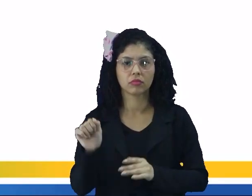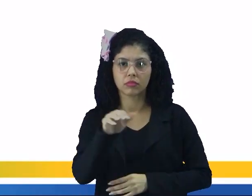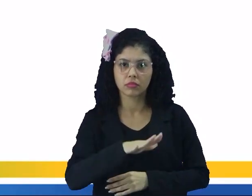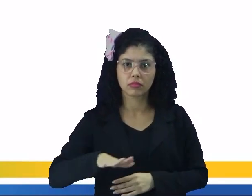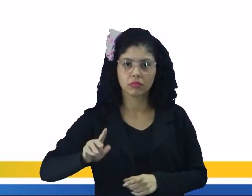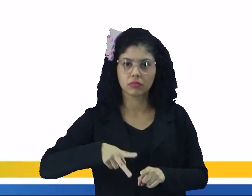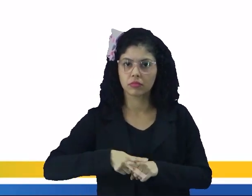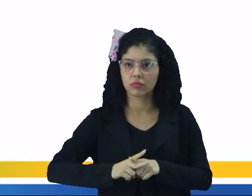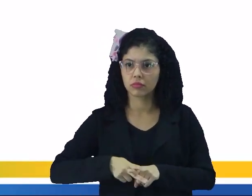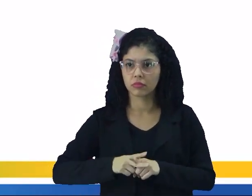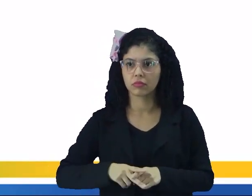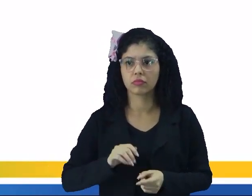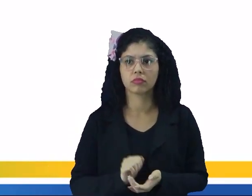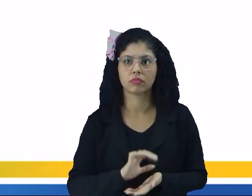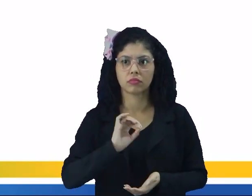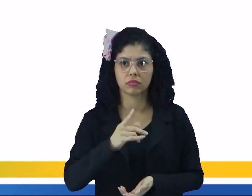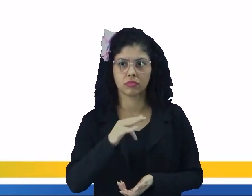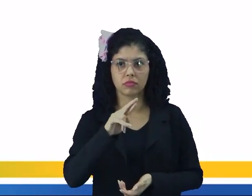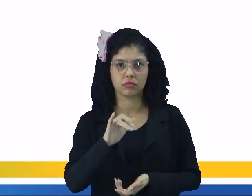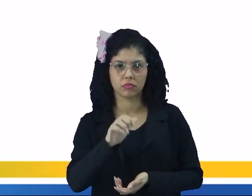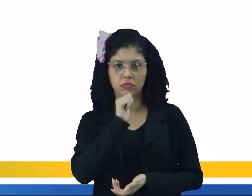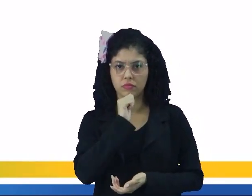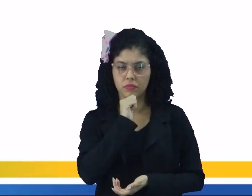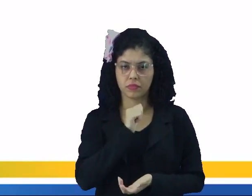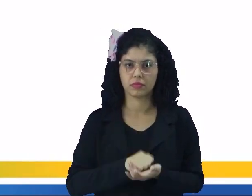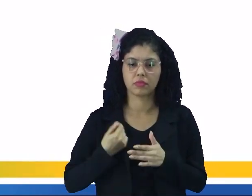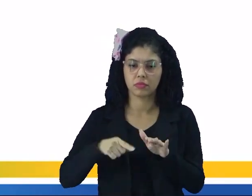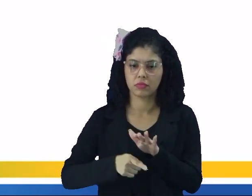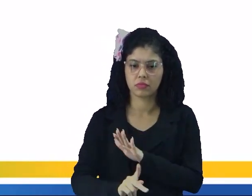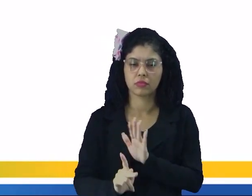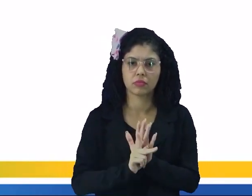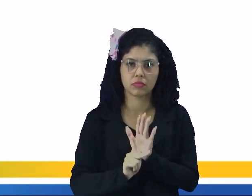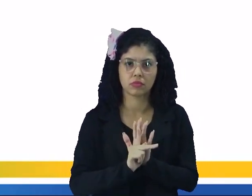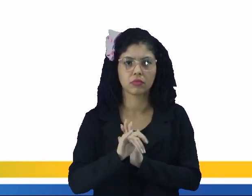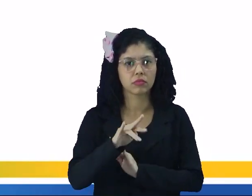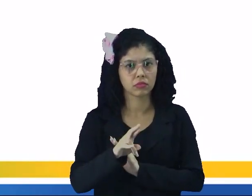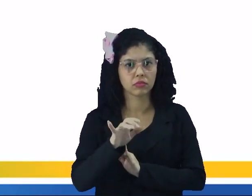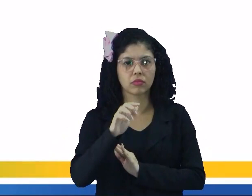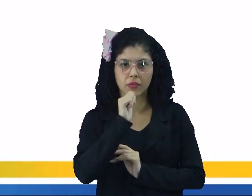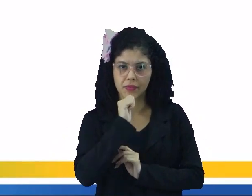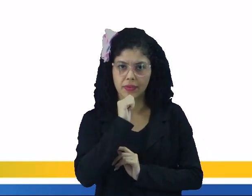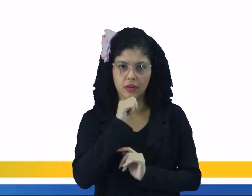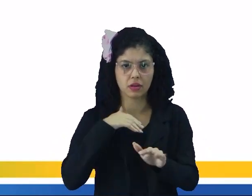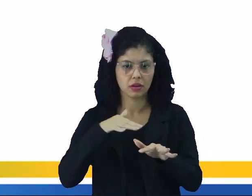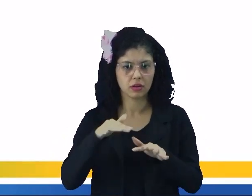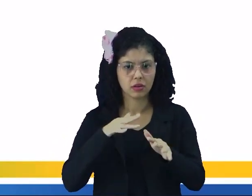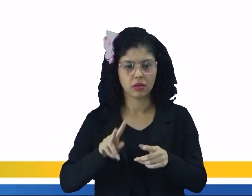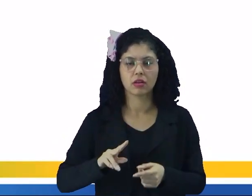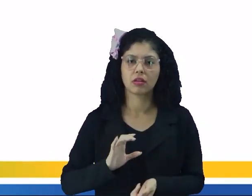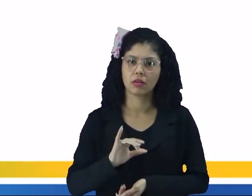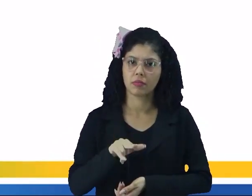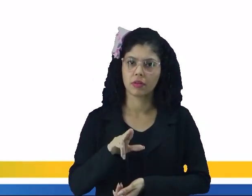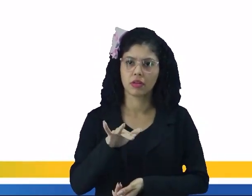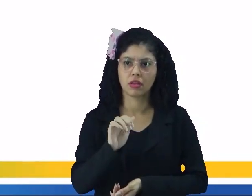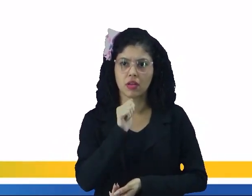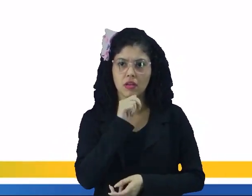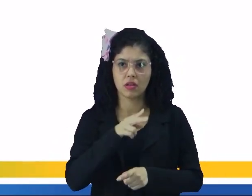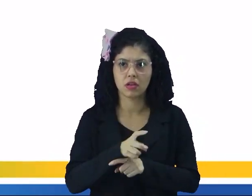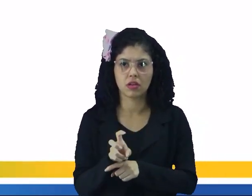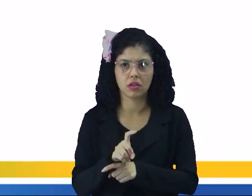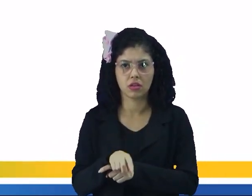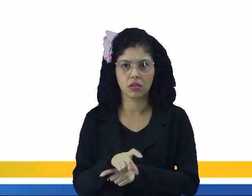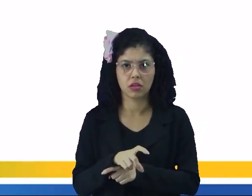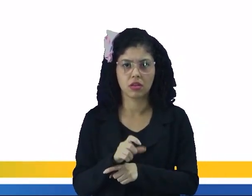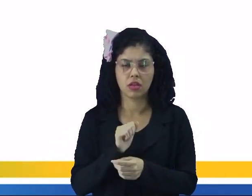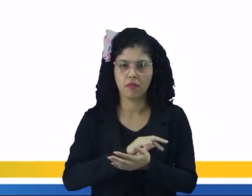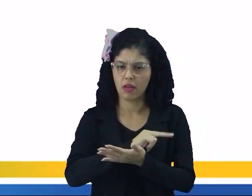da mecânica e óptica. Dentro do campo da mecânica, do que nós vamos estudar agora, que é a dinâmica também, nós vamos